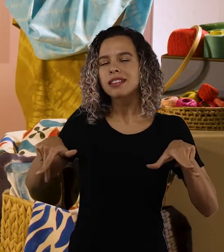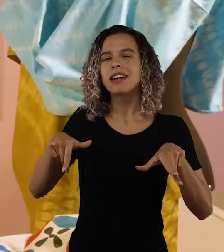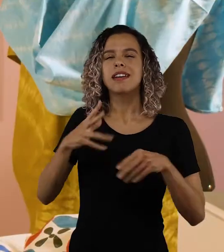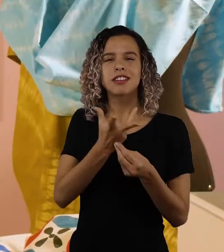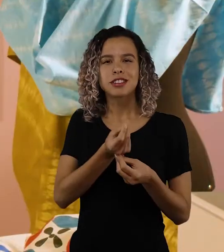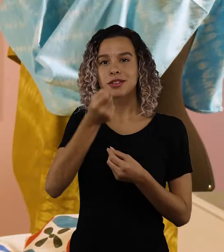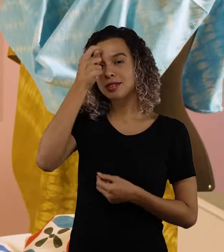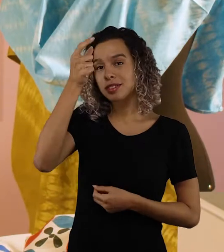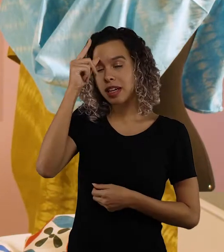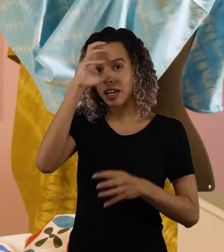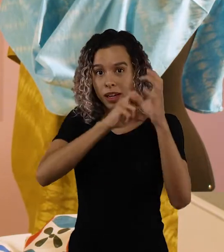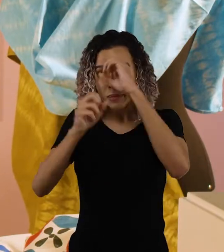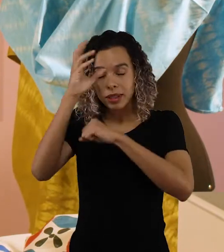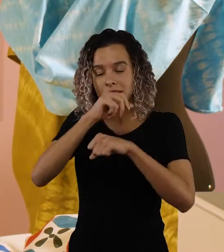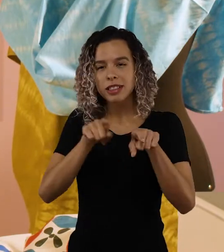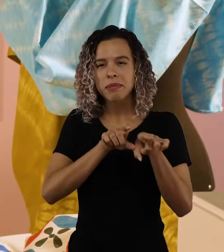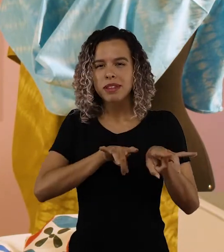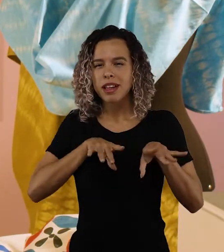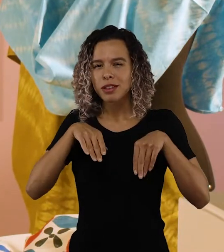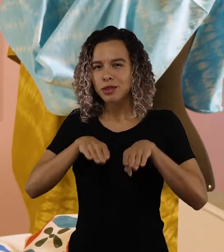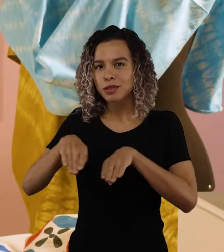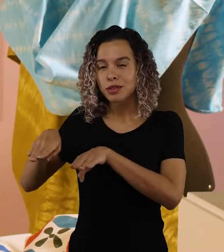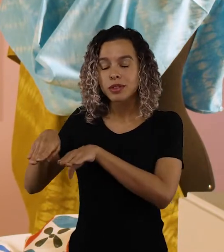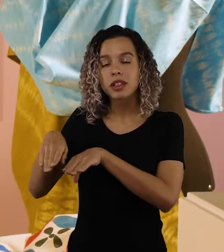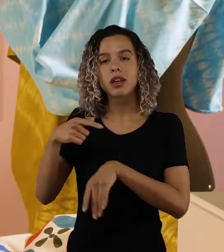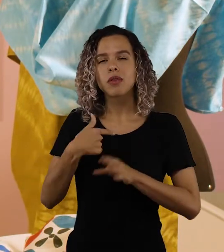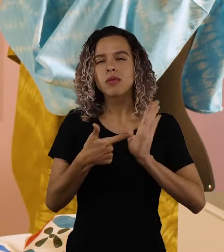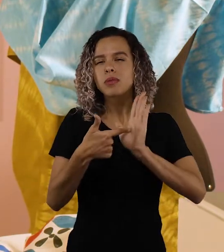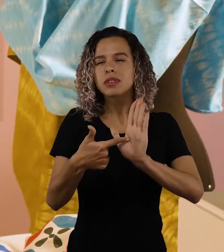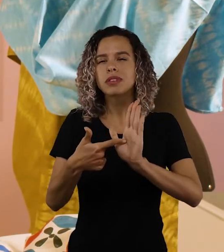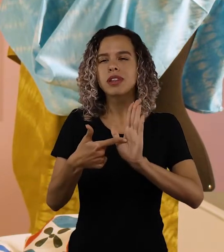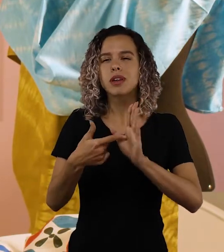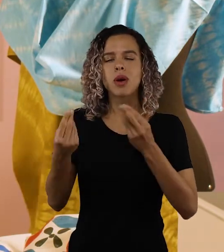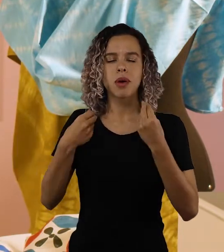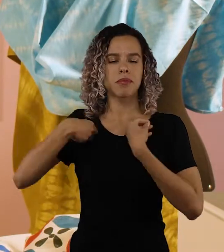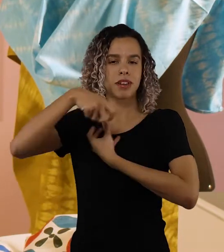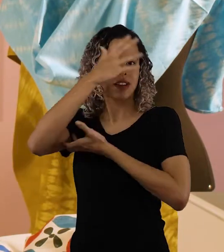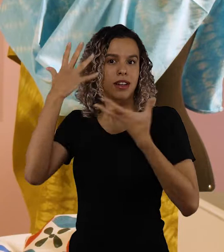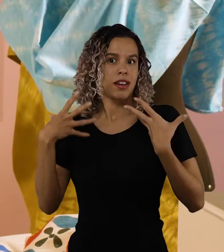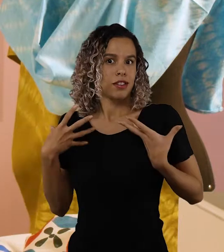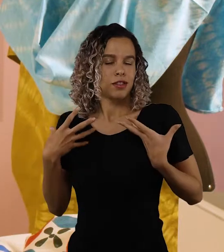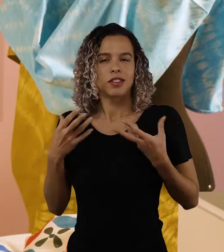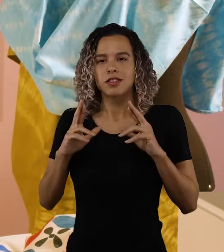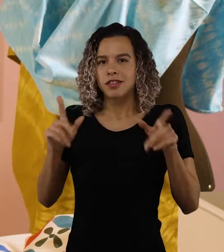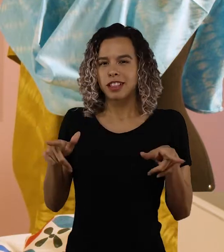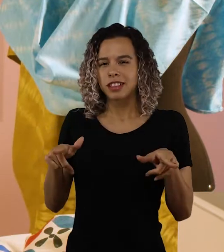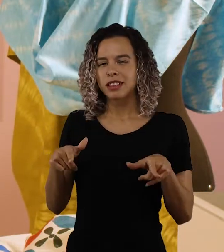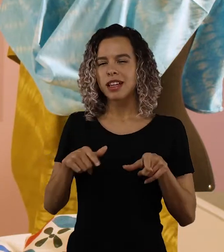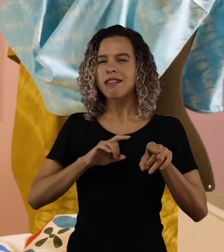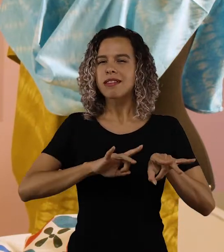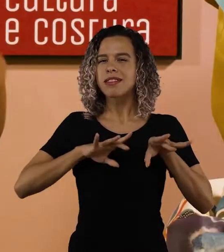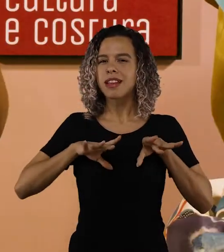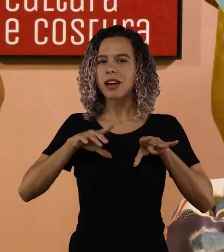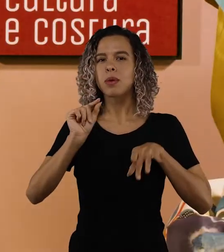culturais, além do aprendizado de técnicas de costura. Eu vou mostrar como estampar um lenço como esse aqui, inspirado em uma